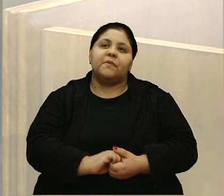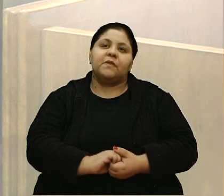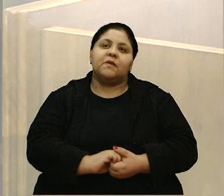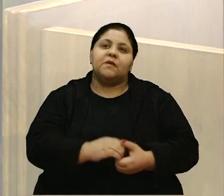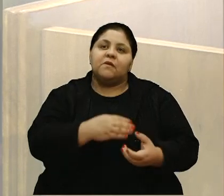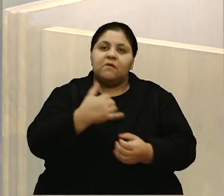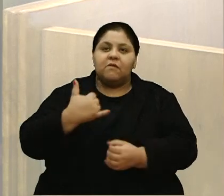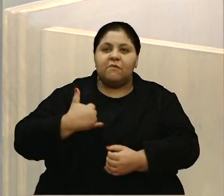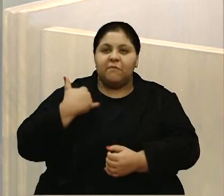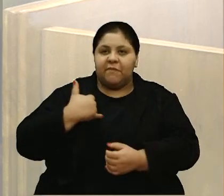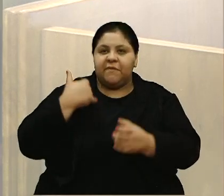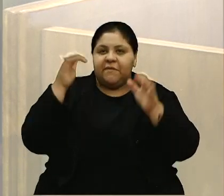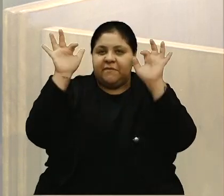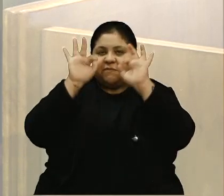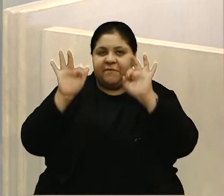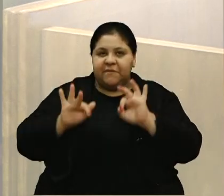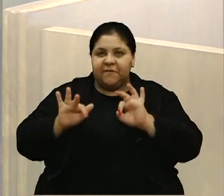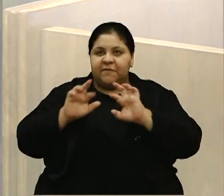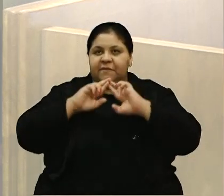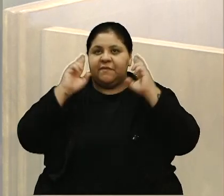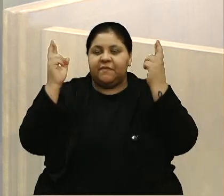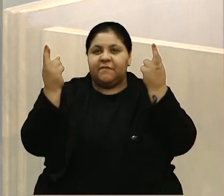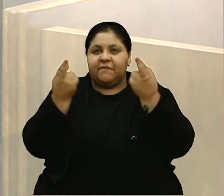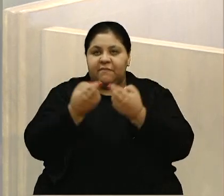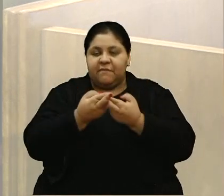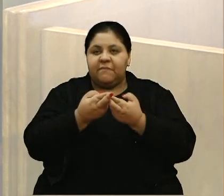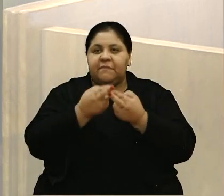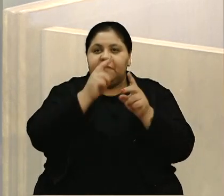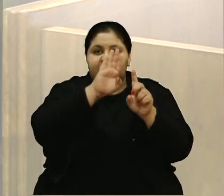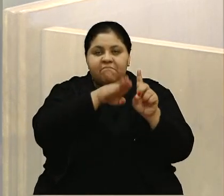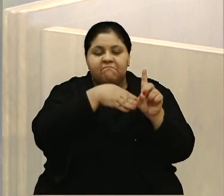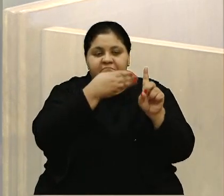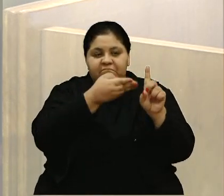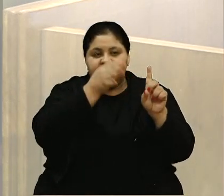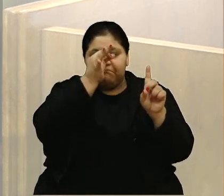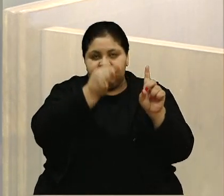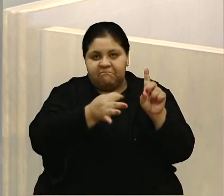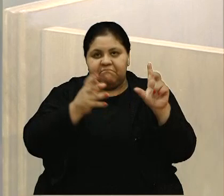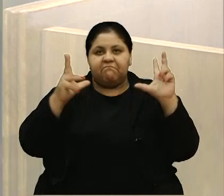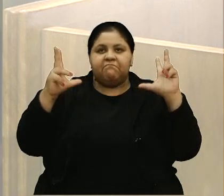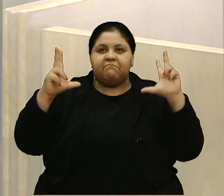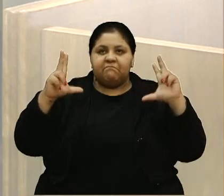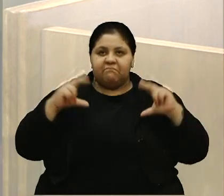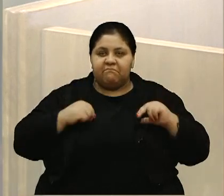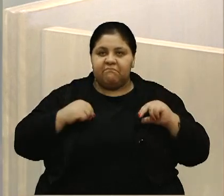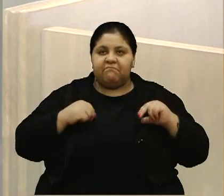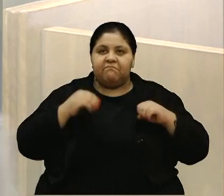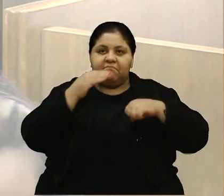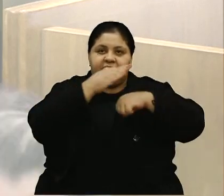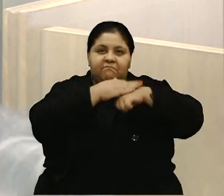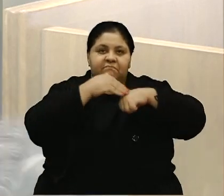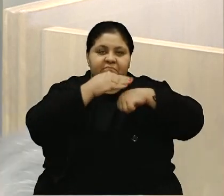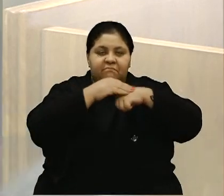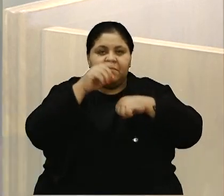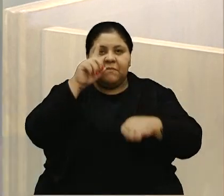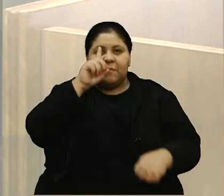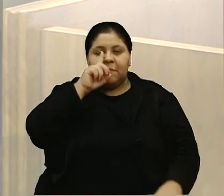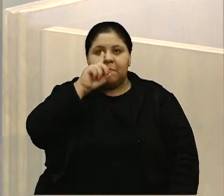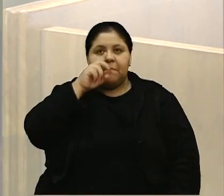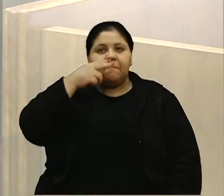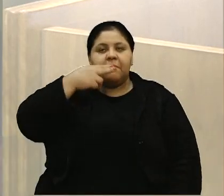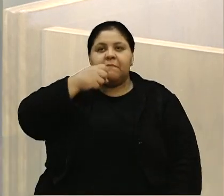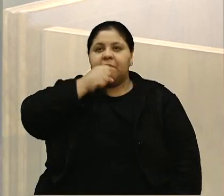orgulho e alegria que nos reunimos hoje para prestar uma justa e merecida homenagem à nossa querida mãe,